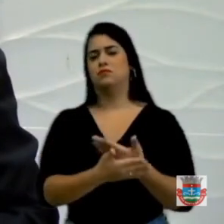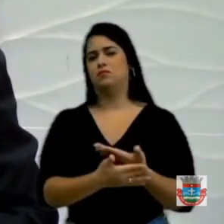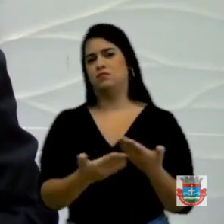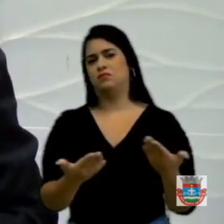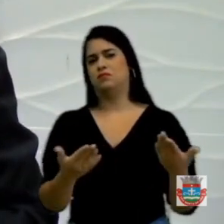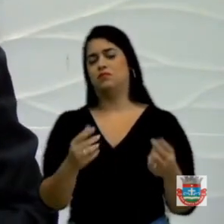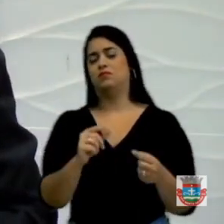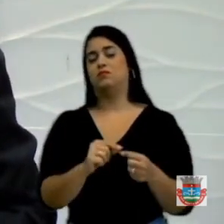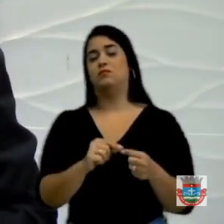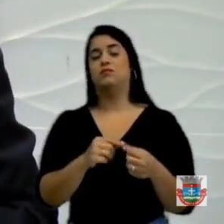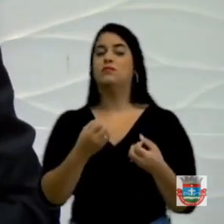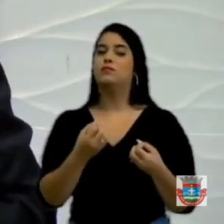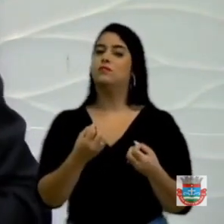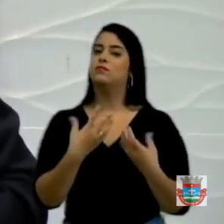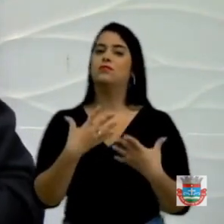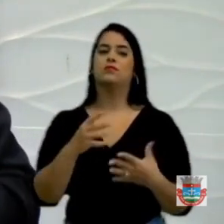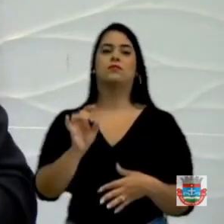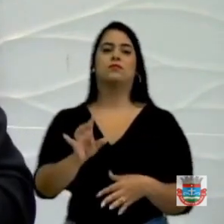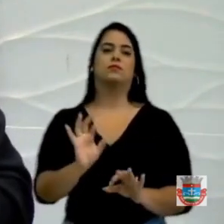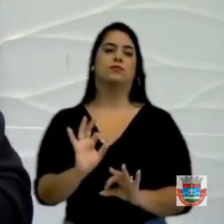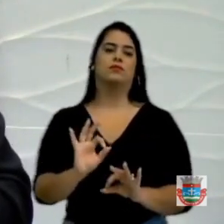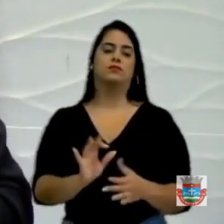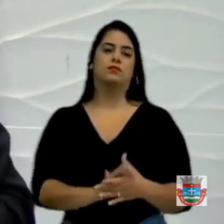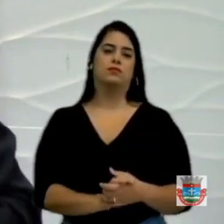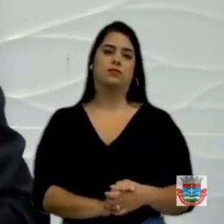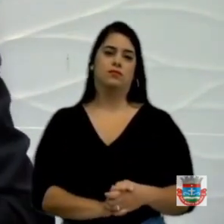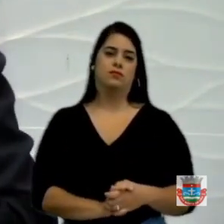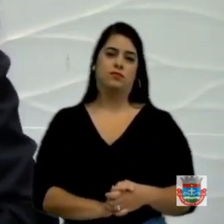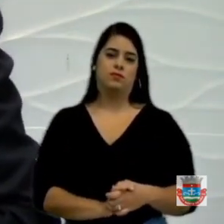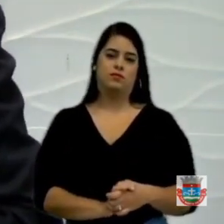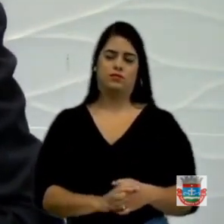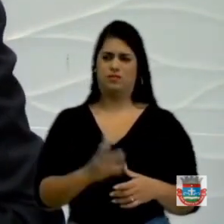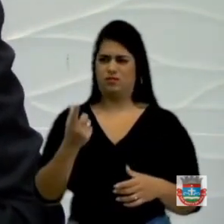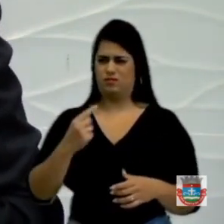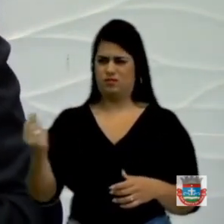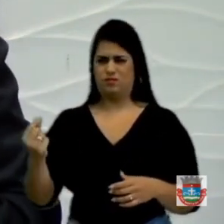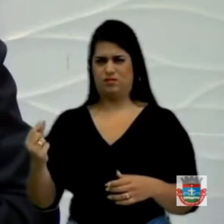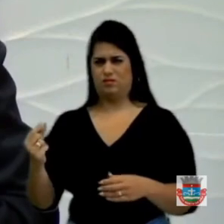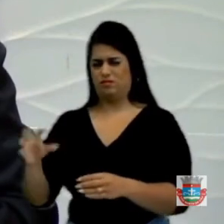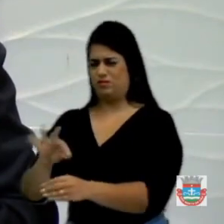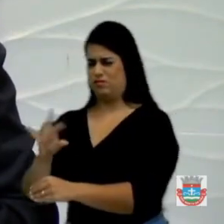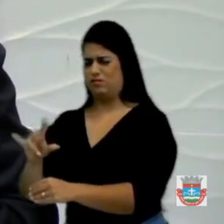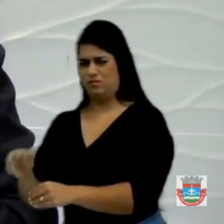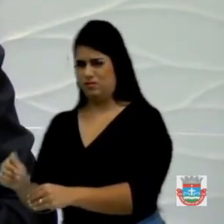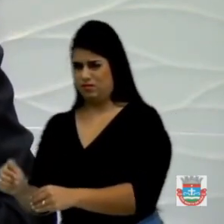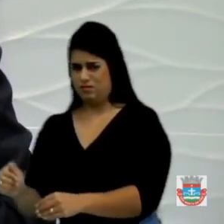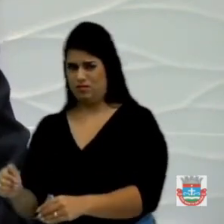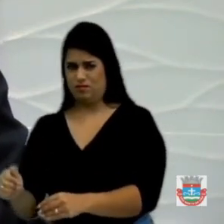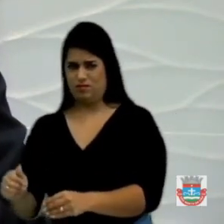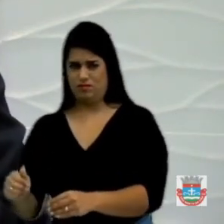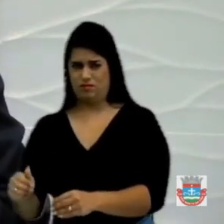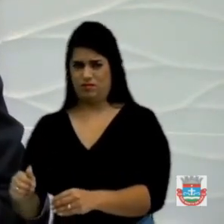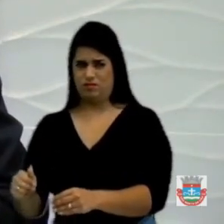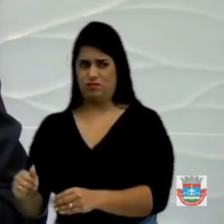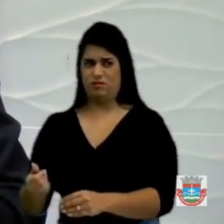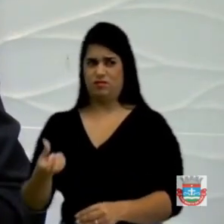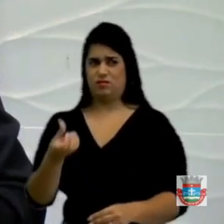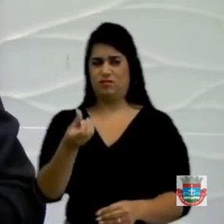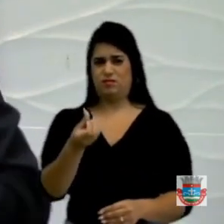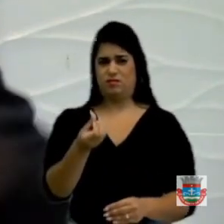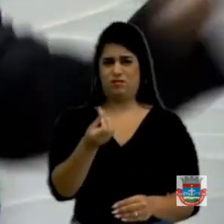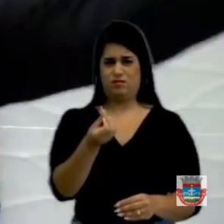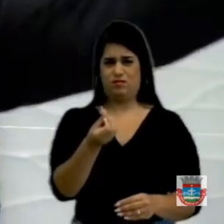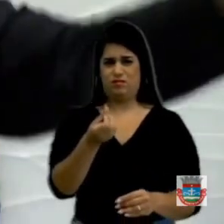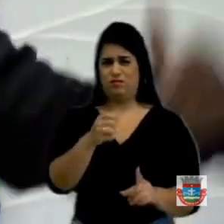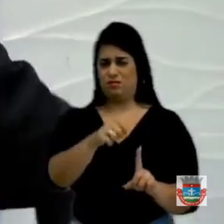fiz sempre e sempre faço. Não vou sair da minha vila e voltar para fazer 6 meses de campanha.